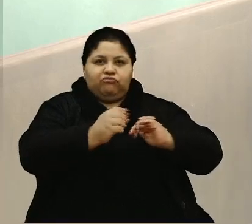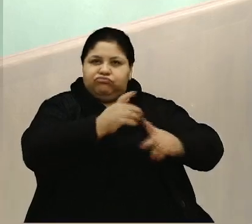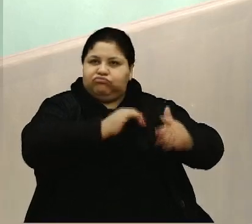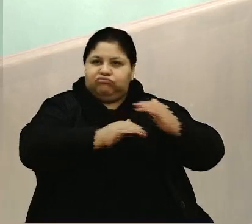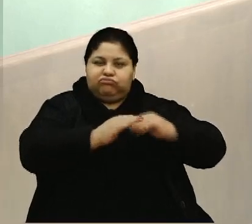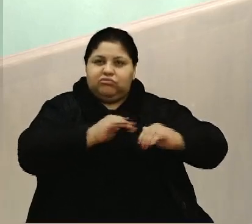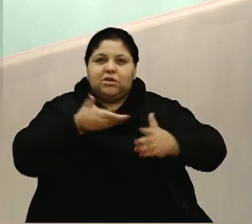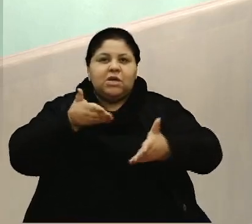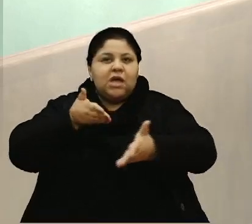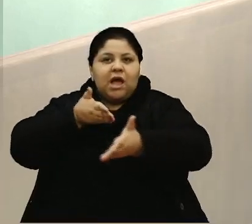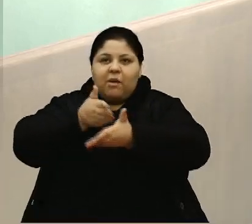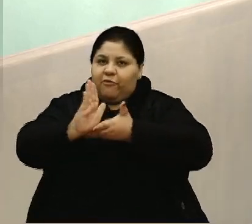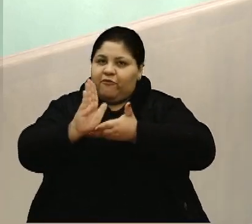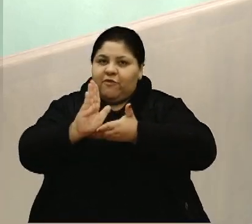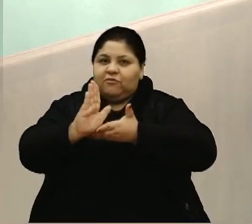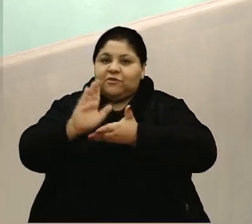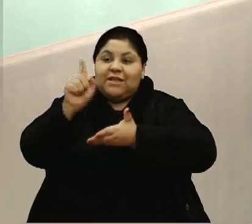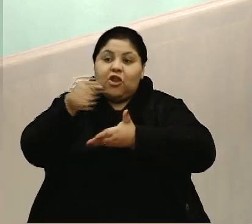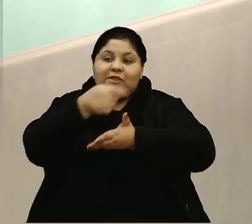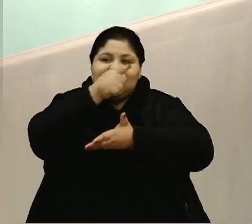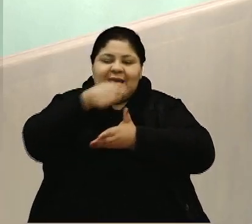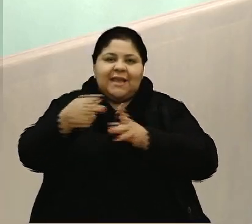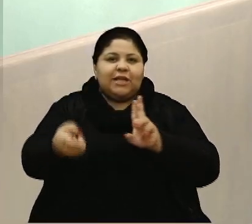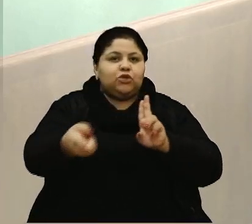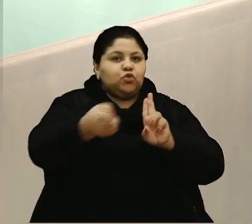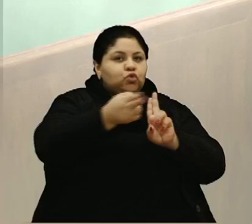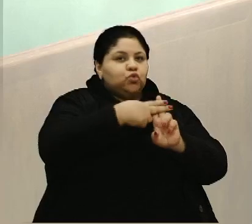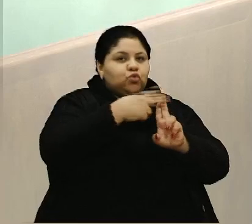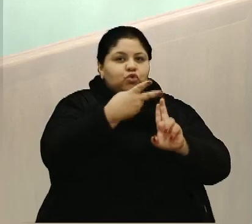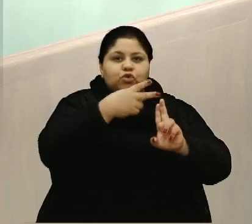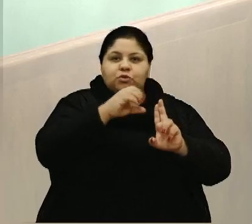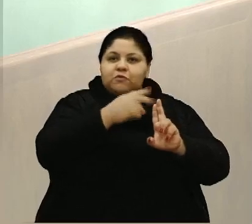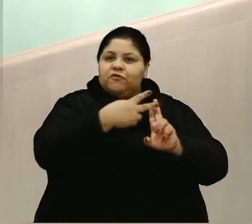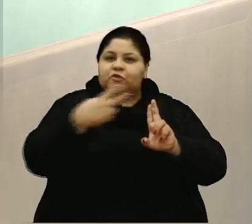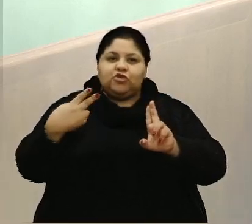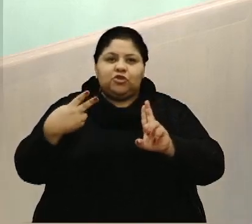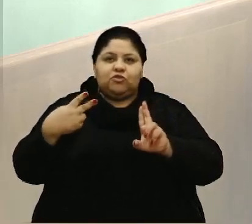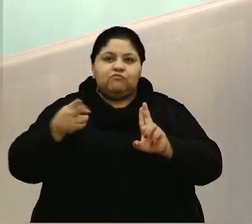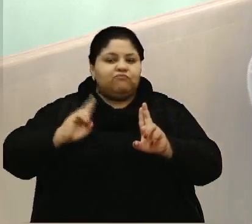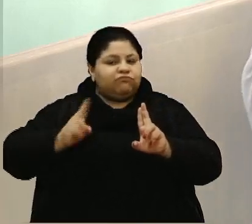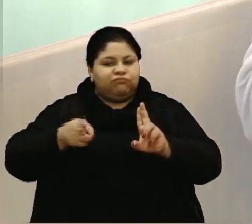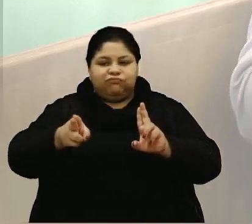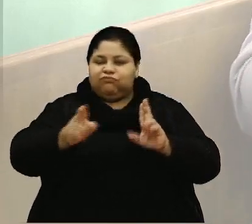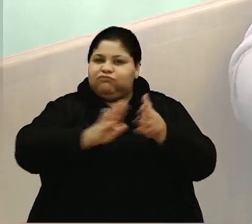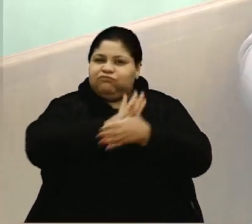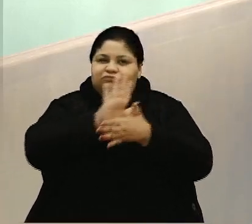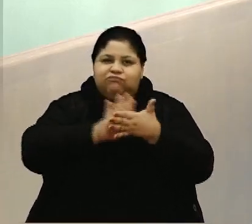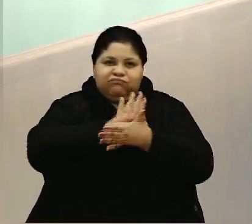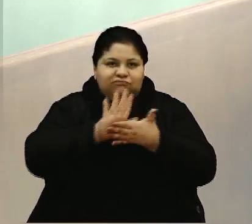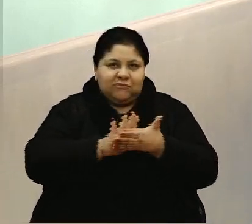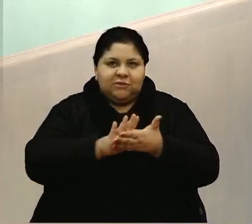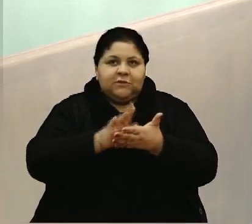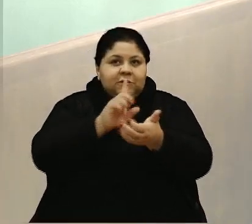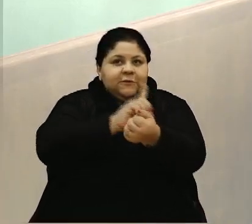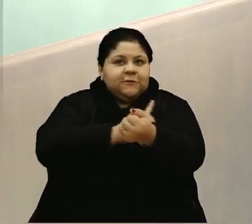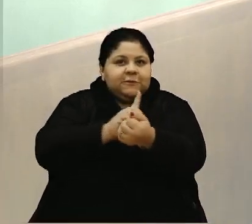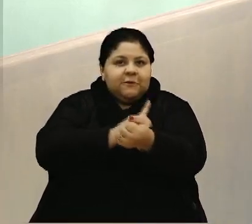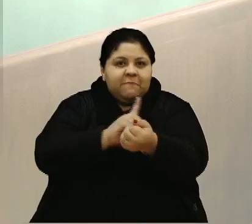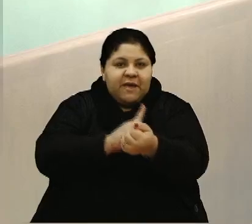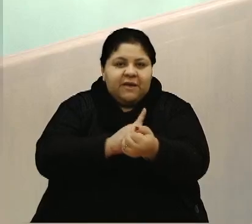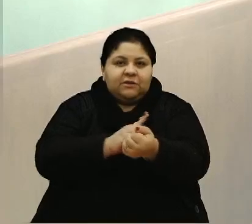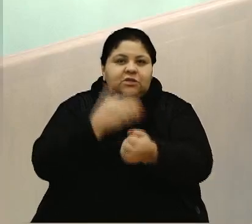2022, não anda também. Eu quero dizer, meu nobre colega Renato, que pressão alta, diabetes, colesterol, isso não pode